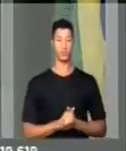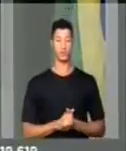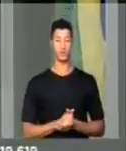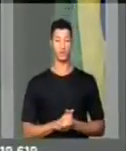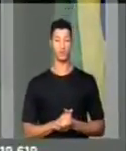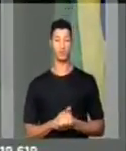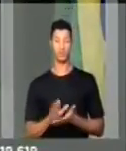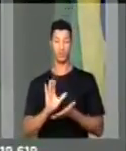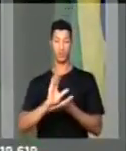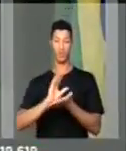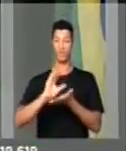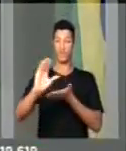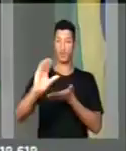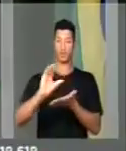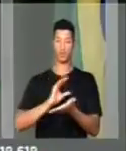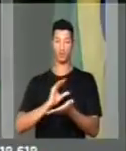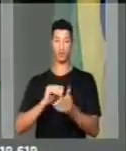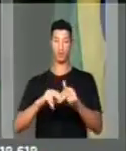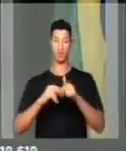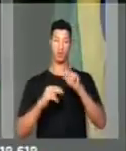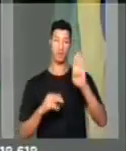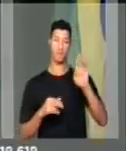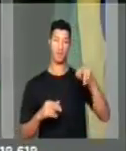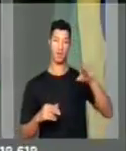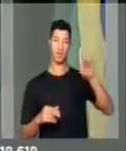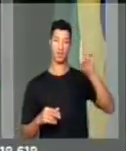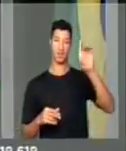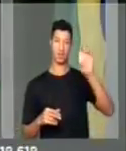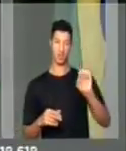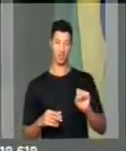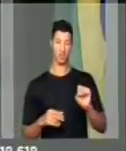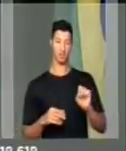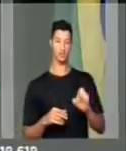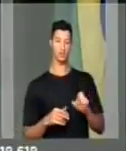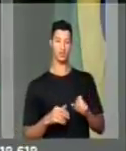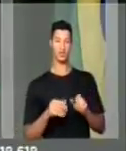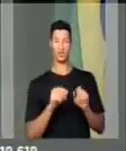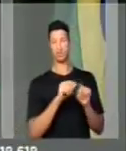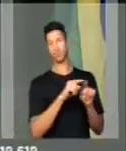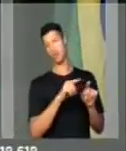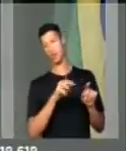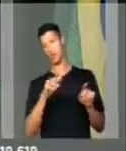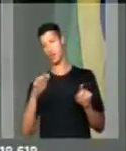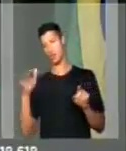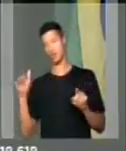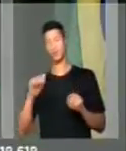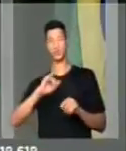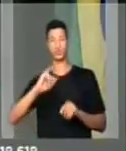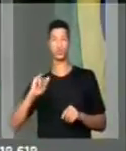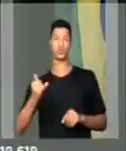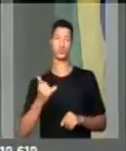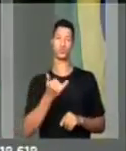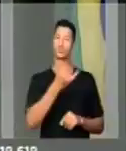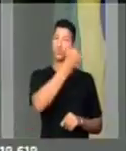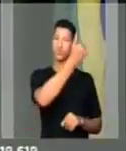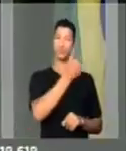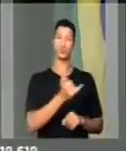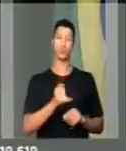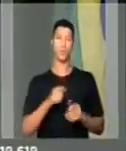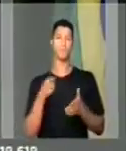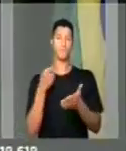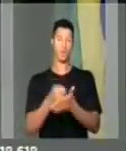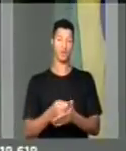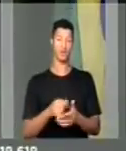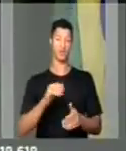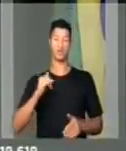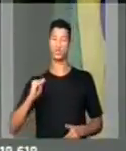Os financiamentos pelo BNDES, longo prazo de juro, longo prazo para